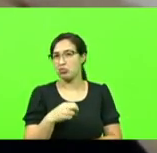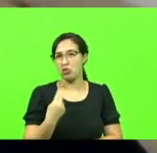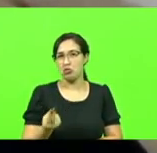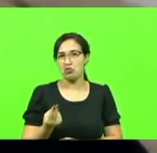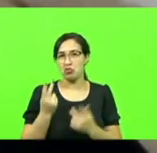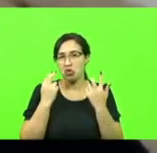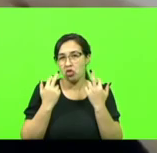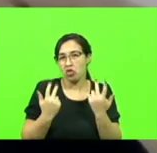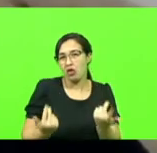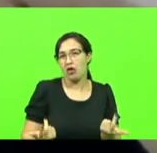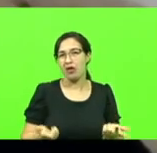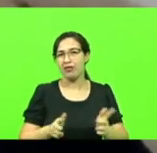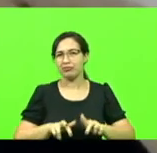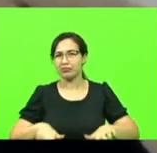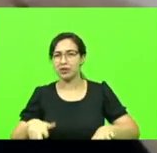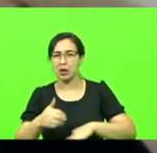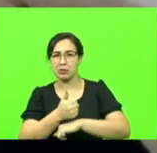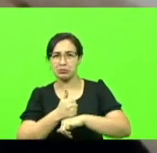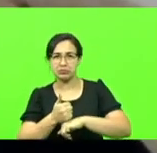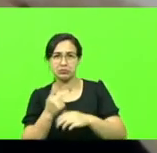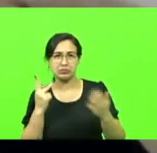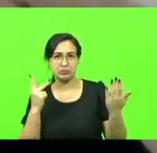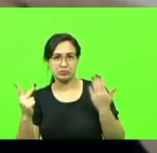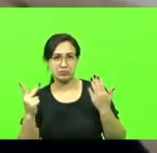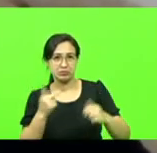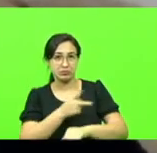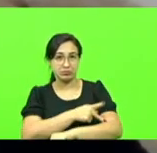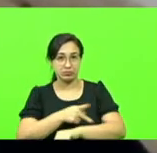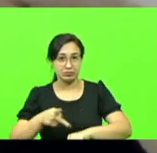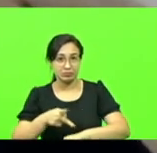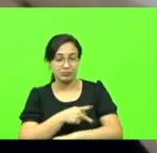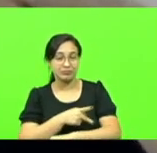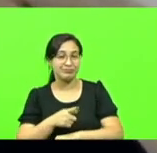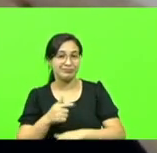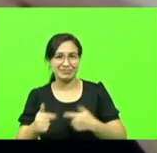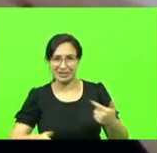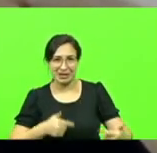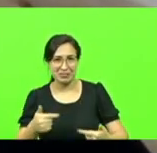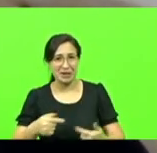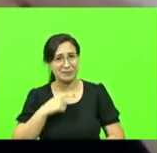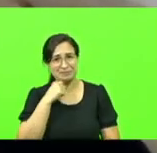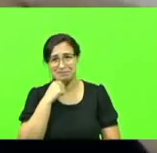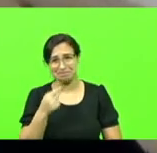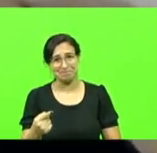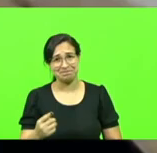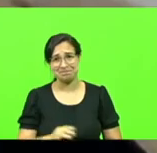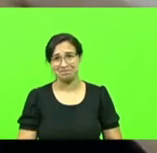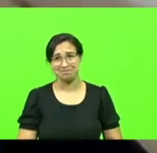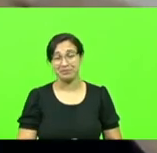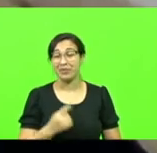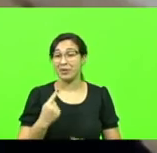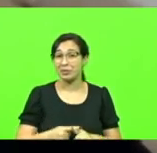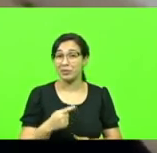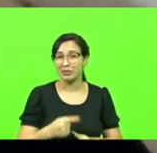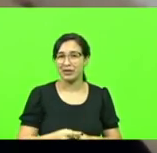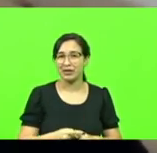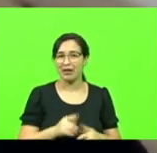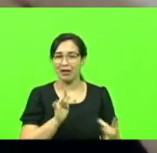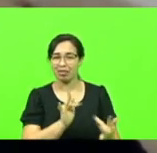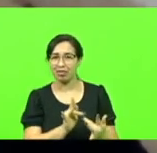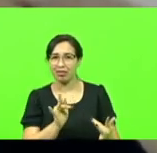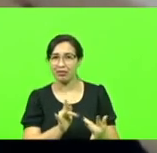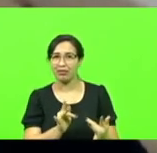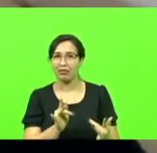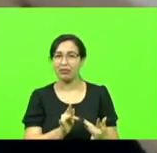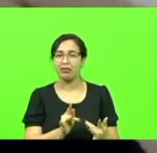sem muitas vezes uma psicopedagoga, a gente não consegue fazer o trabalho bem feito. Porque com um atendimento de 30 minutos, né, porque